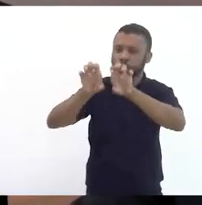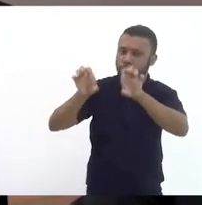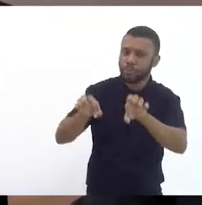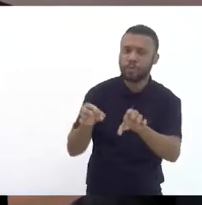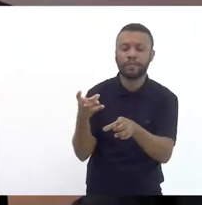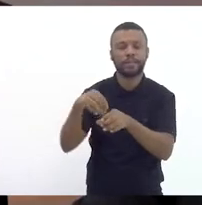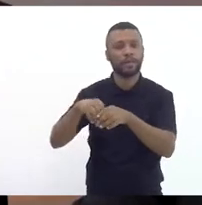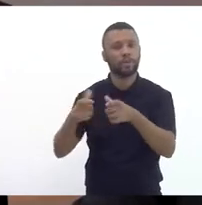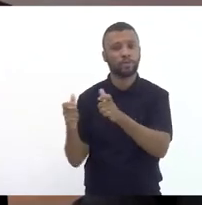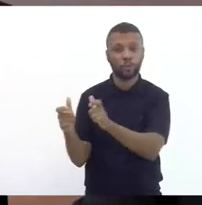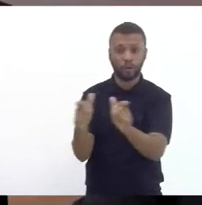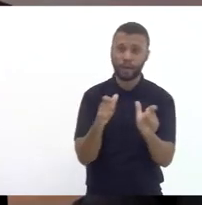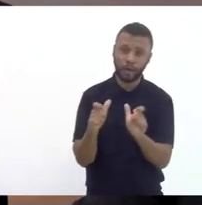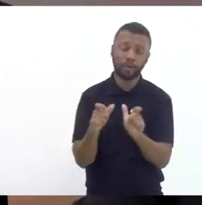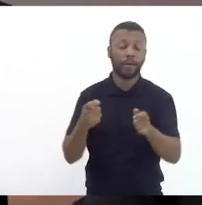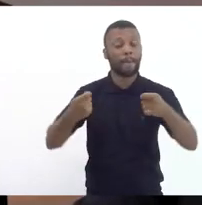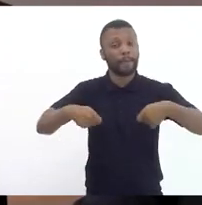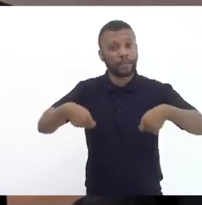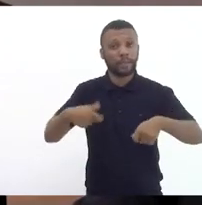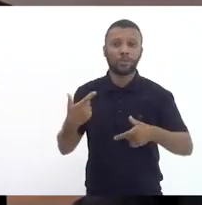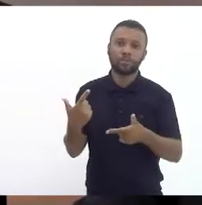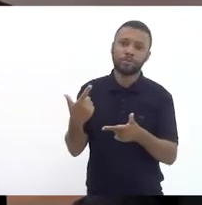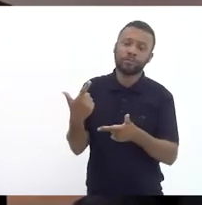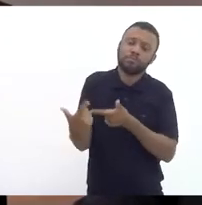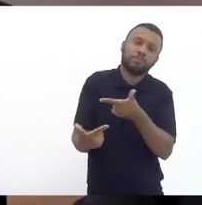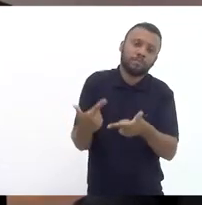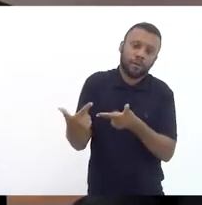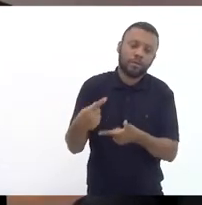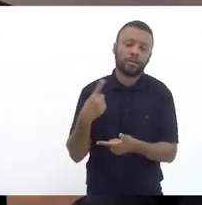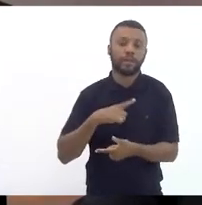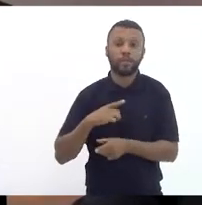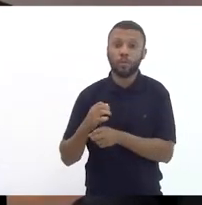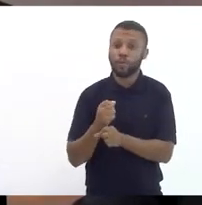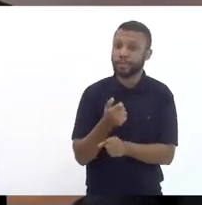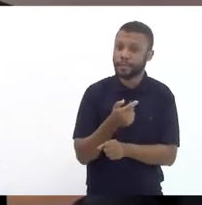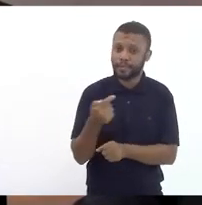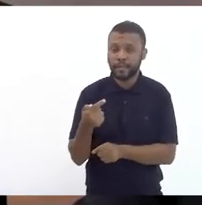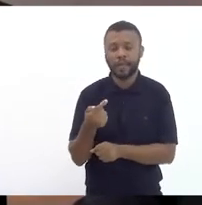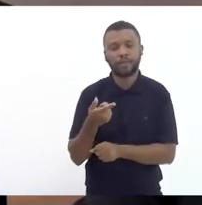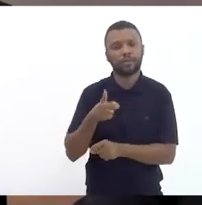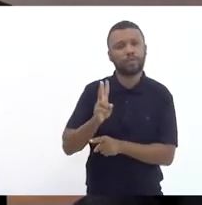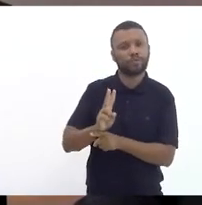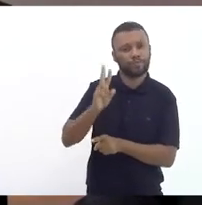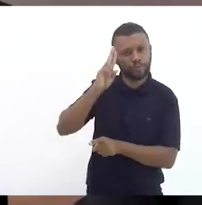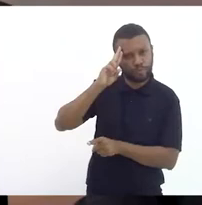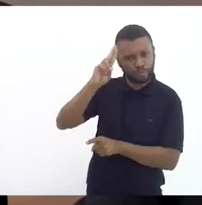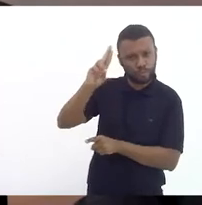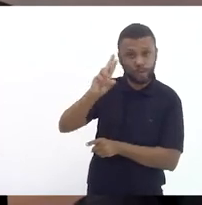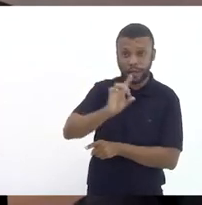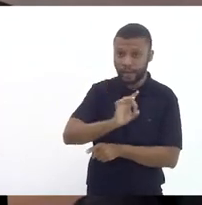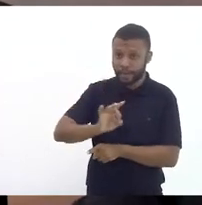que precisam de serviços. Nós temos 17 supervisores. Cada um deles tem um grupo de estações,